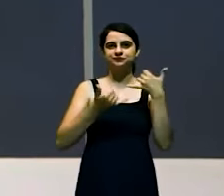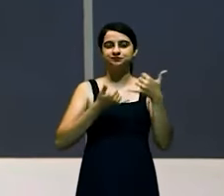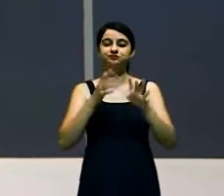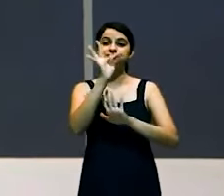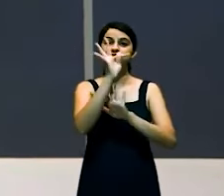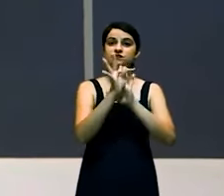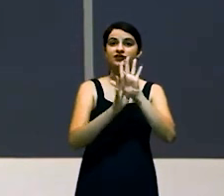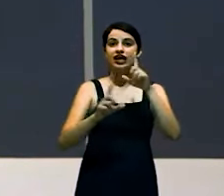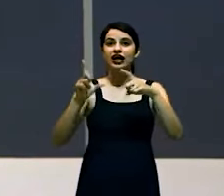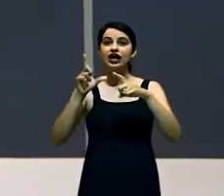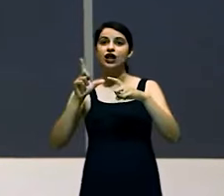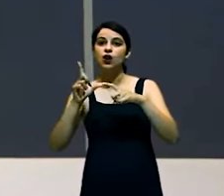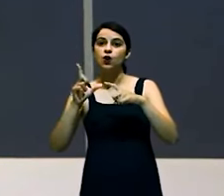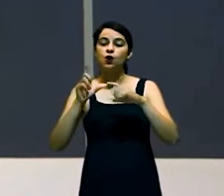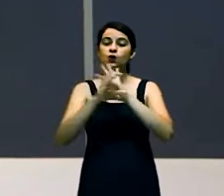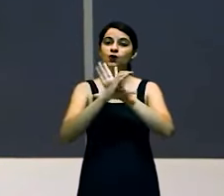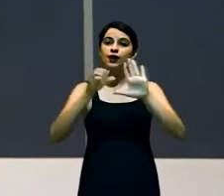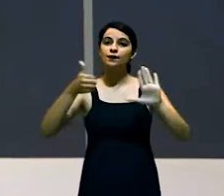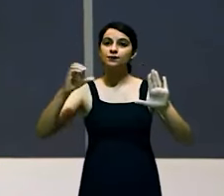Texto de Lucas, capítulo 10,